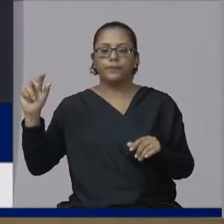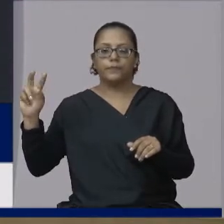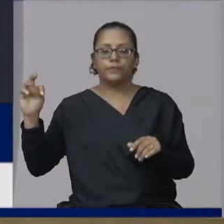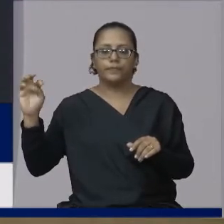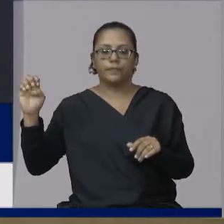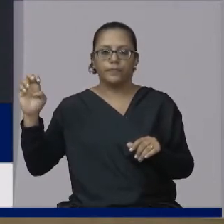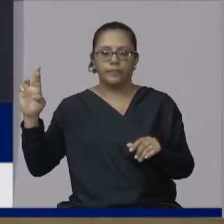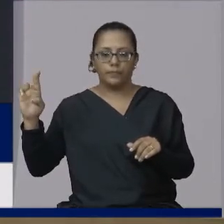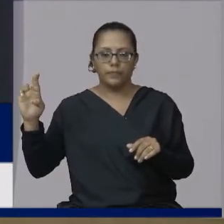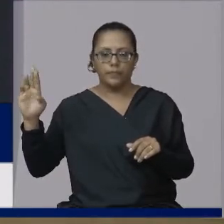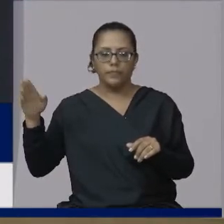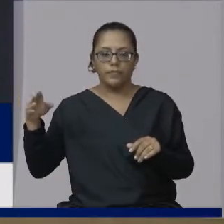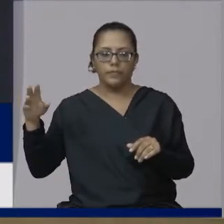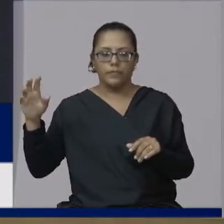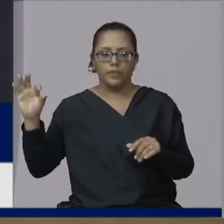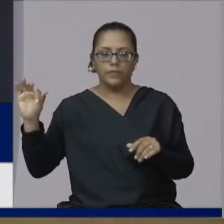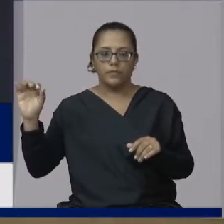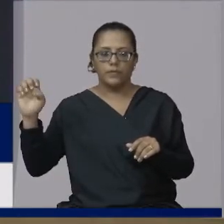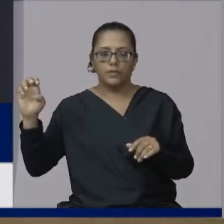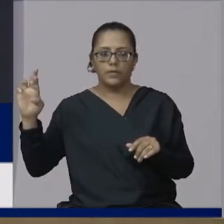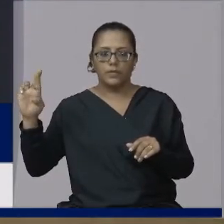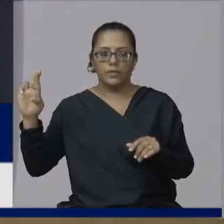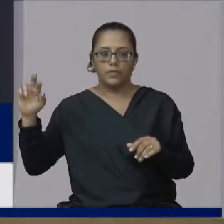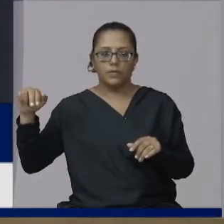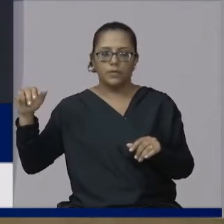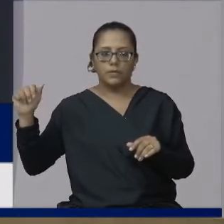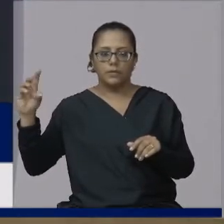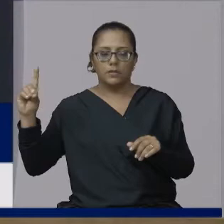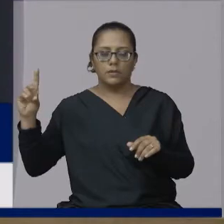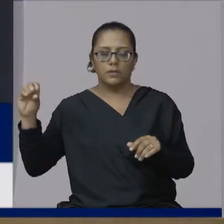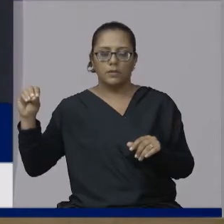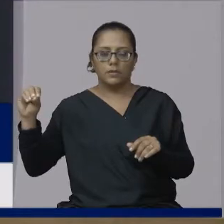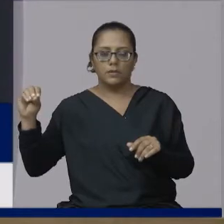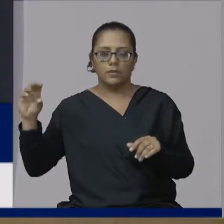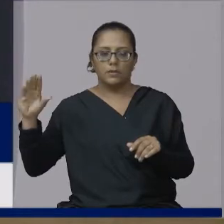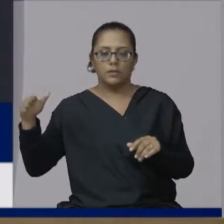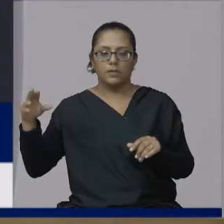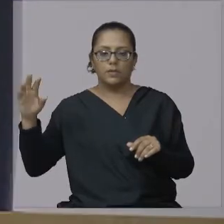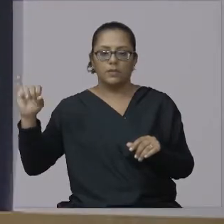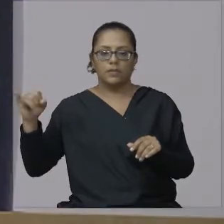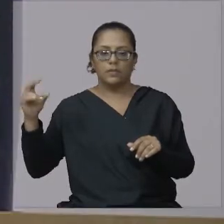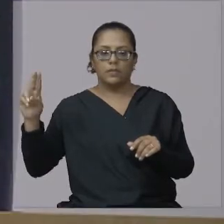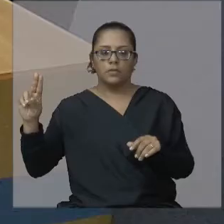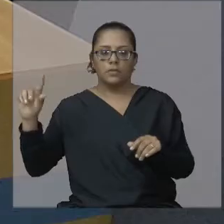Petite, Juliana Fraga e Robertinho da Padaria.